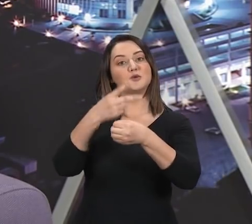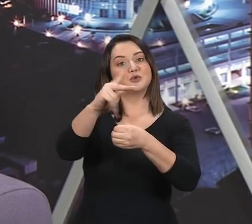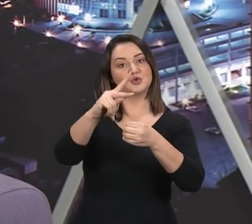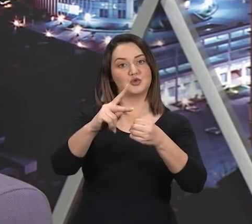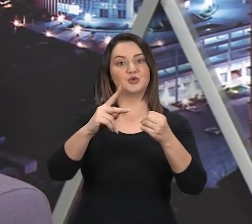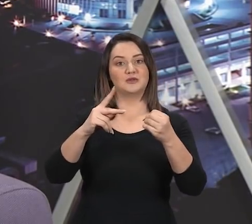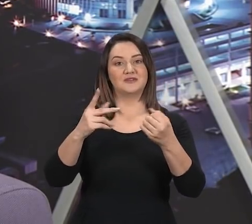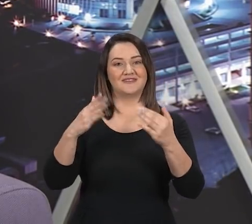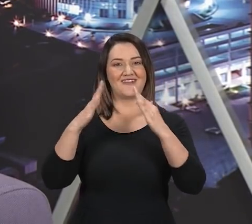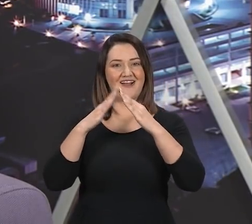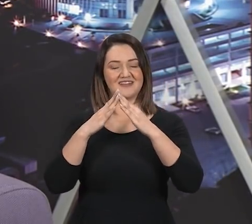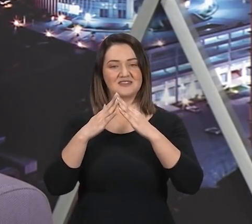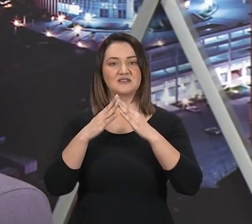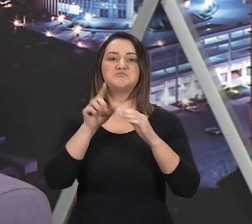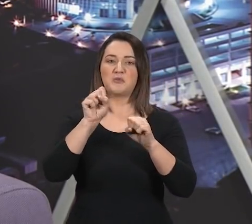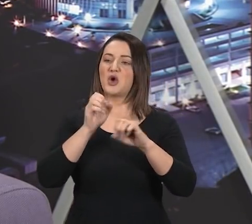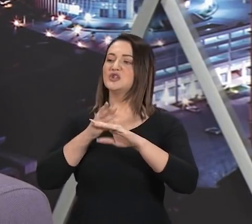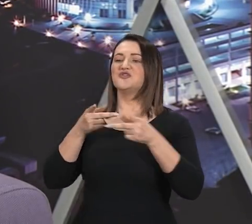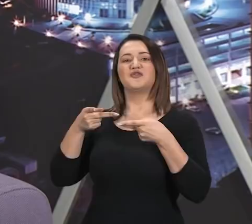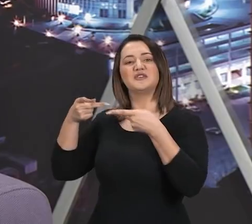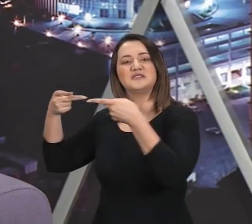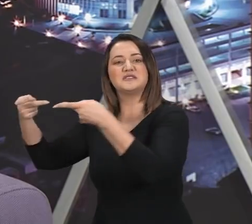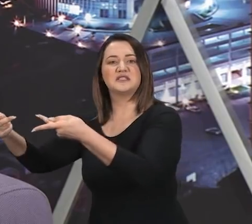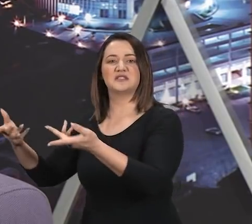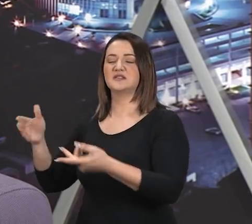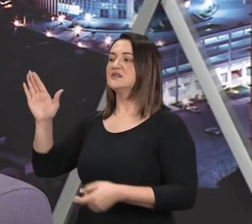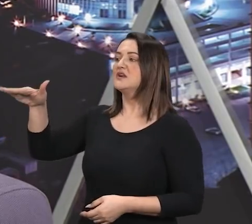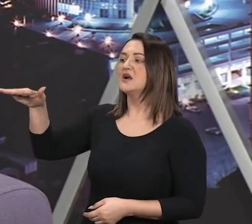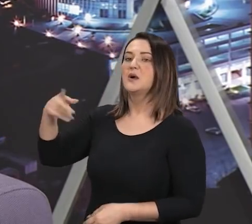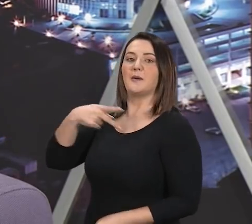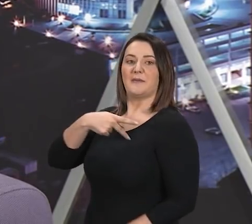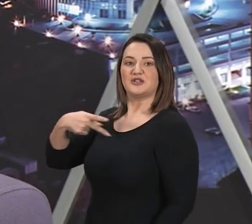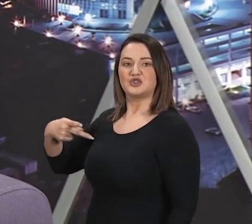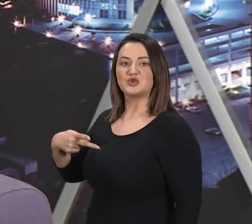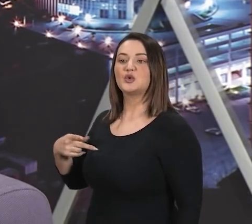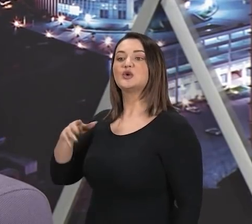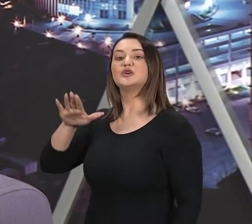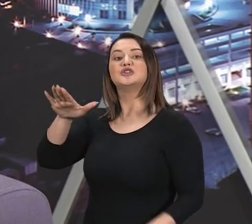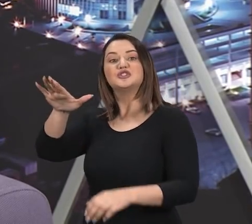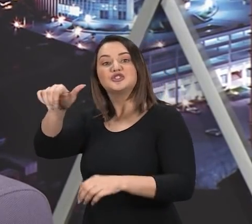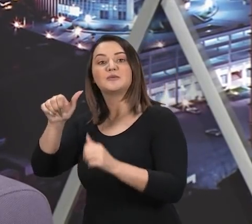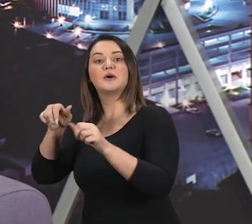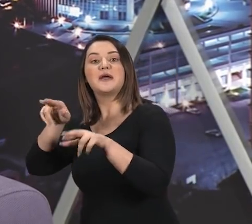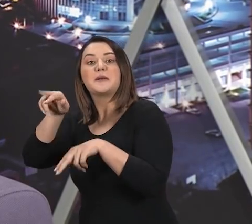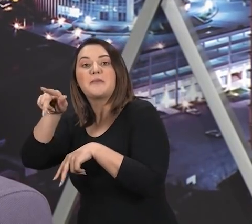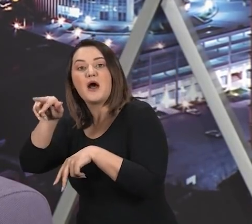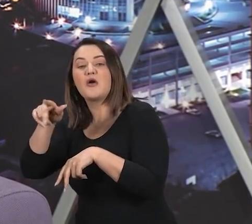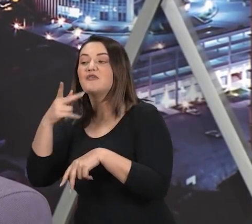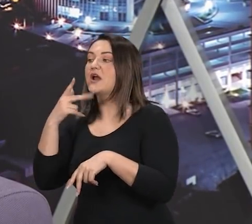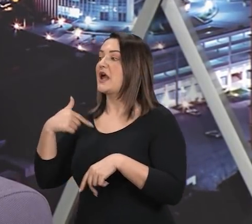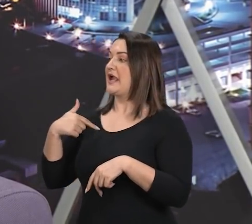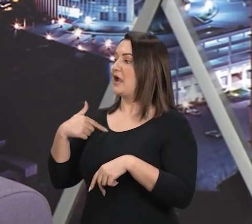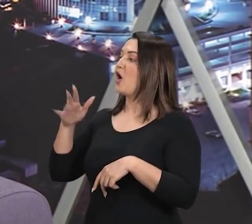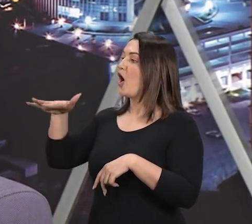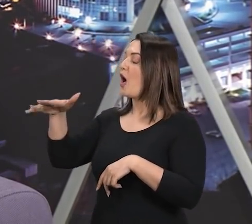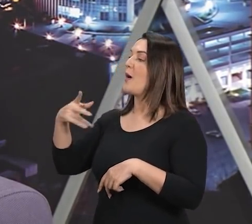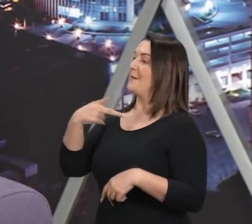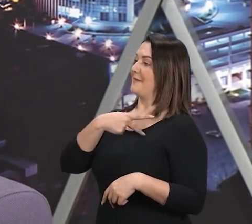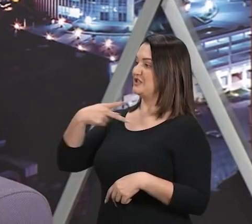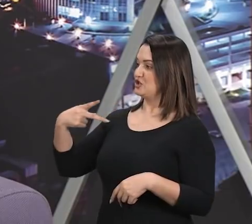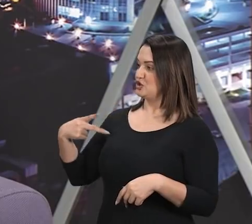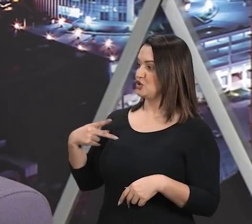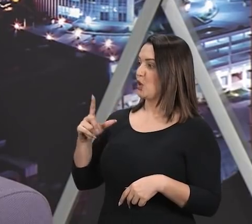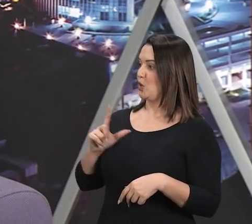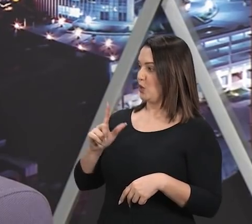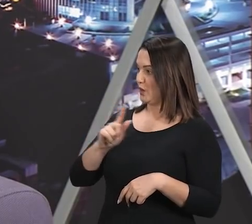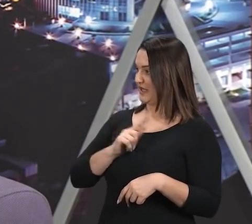encontreumaigreja.com.br. Localize uma igreja adventista, faça uma visita, procure o pastor, procure os irmãos, diga para eles que